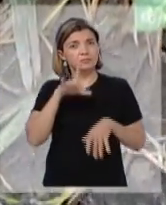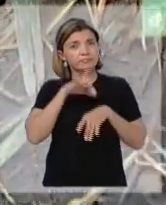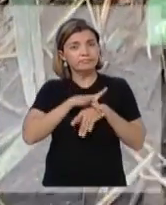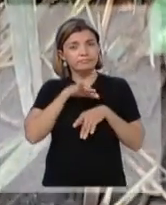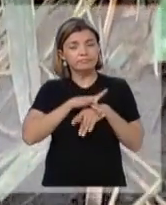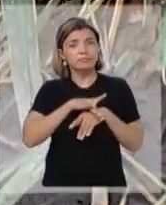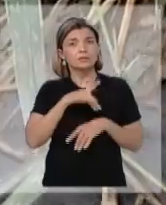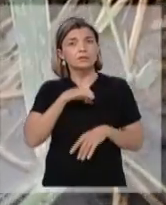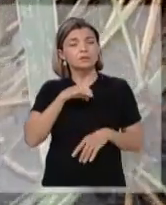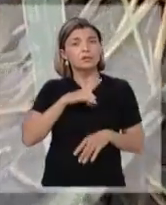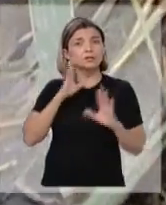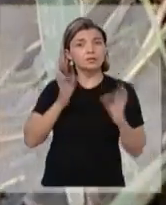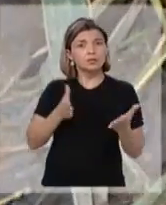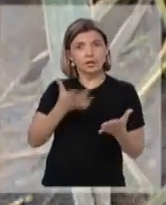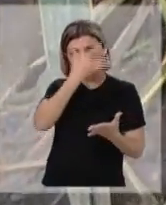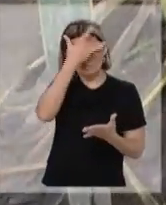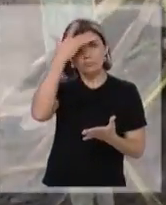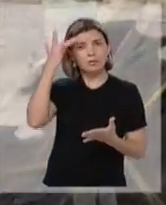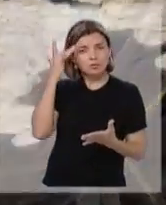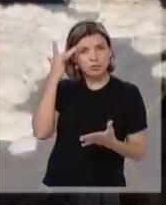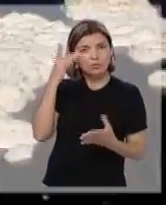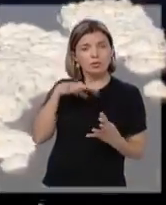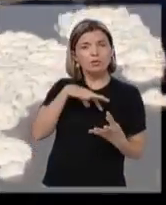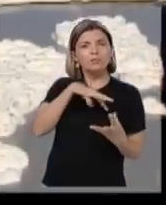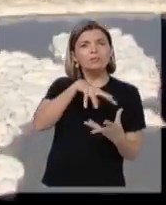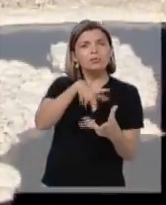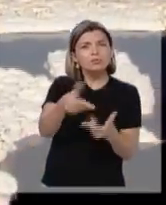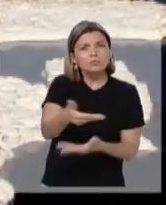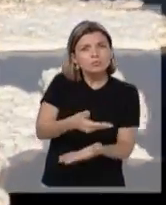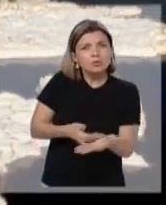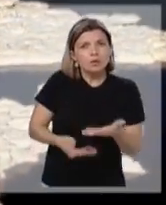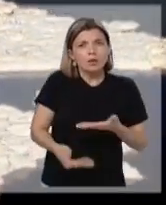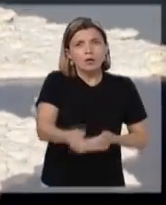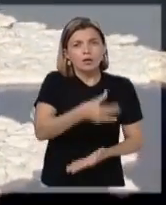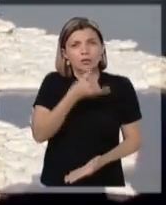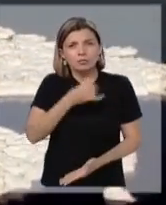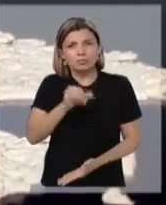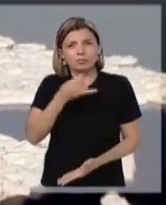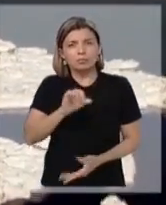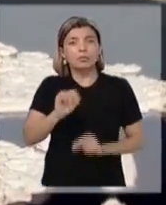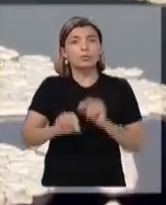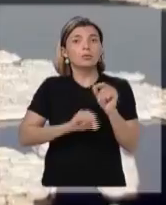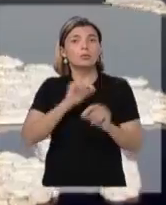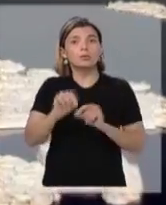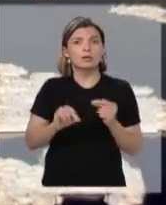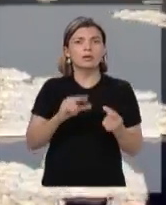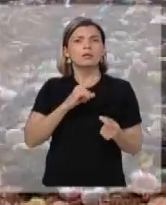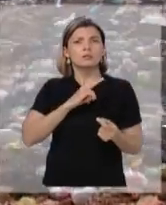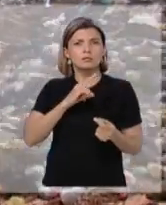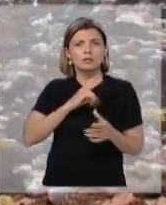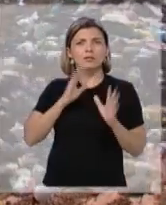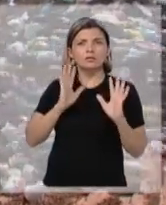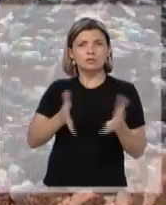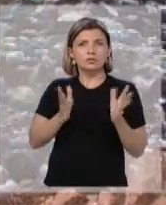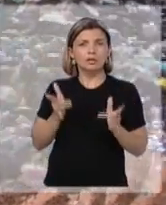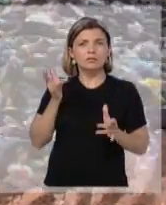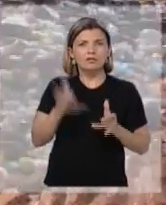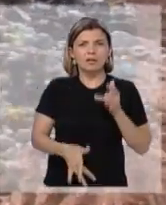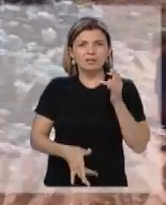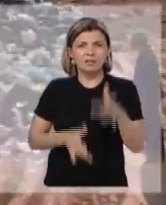A maior parte da energia trocada entre os seres humanos e o ambiente provém de poucas fontes, mas produz